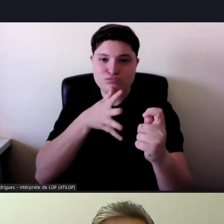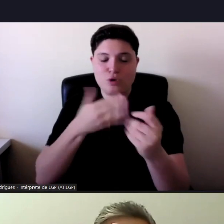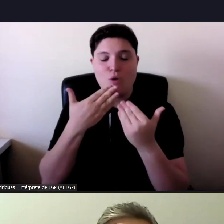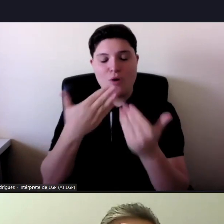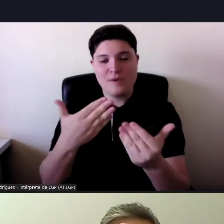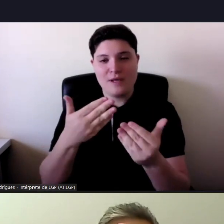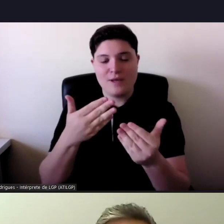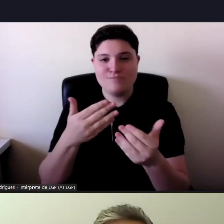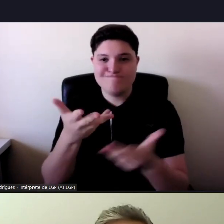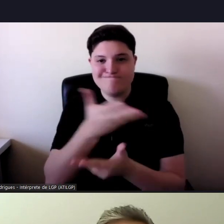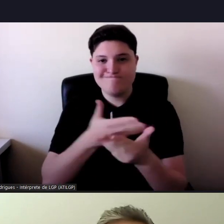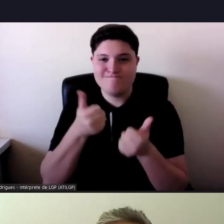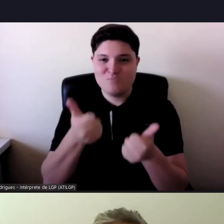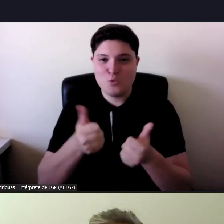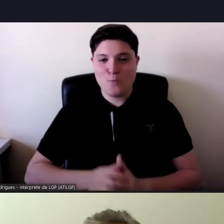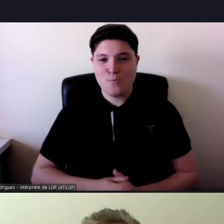sessão.